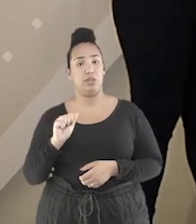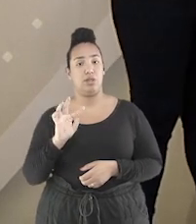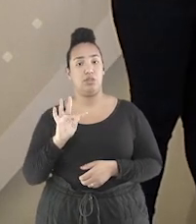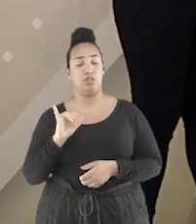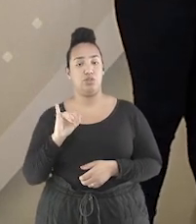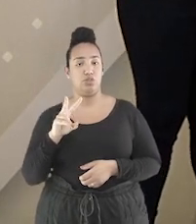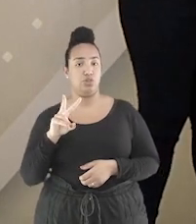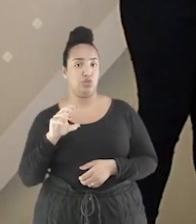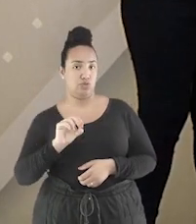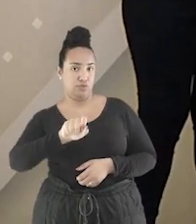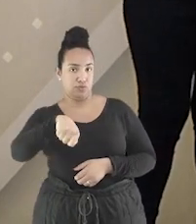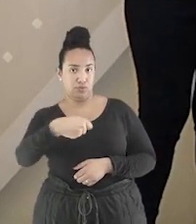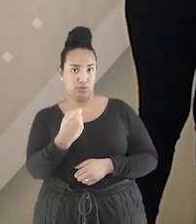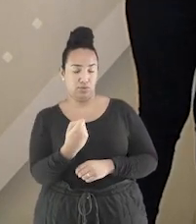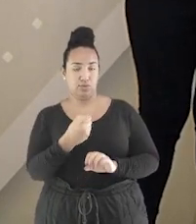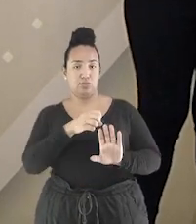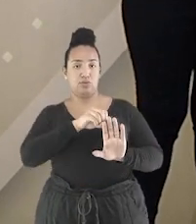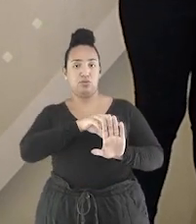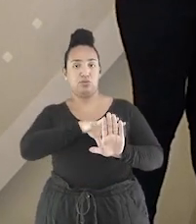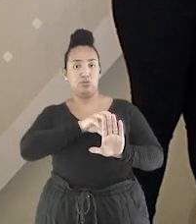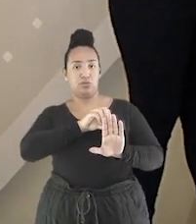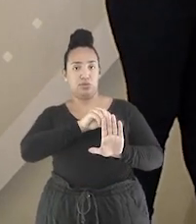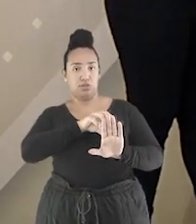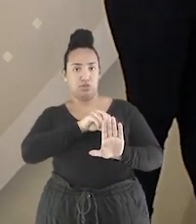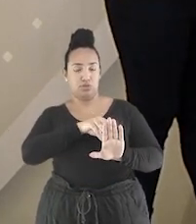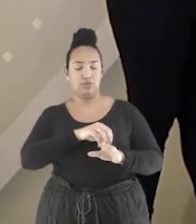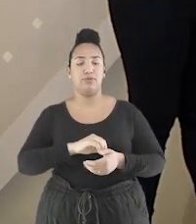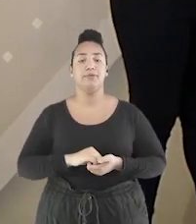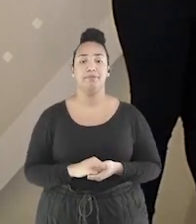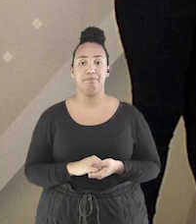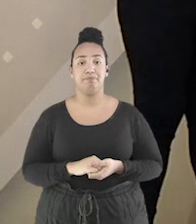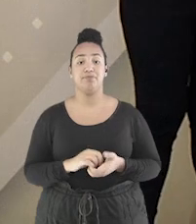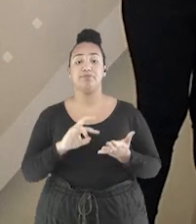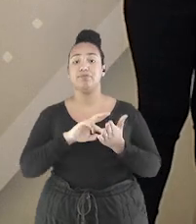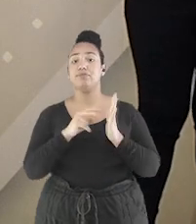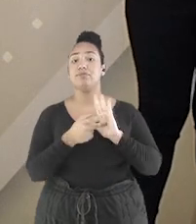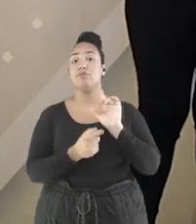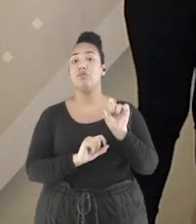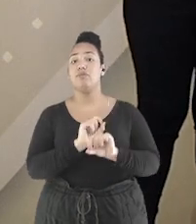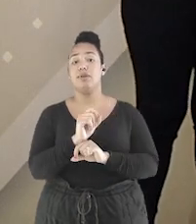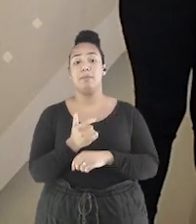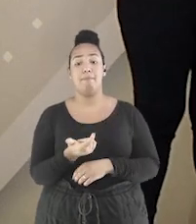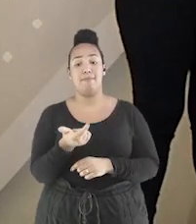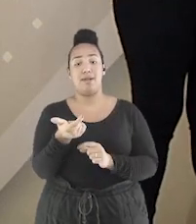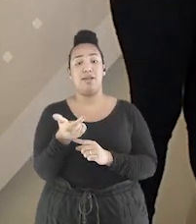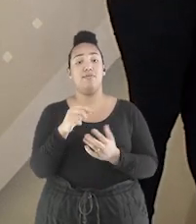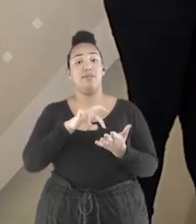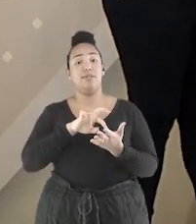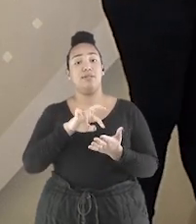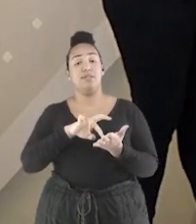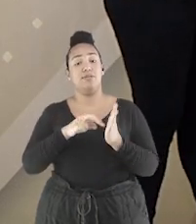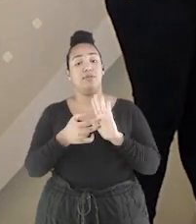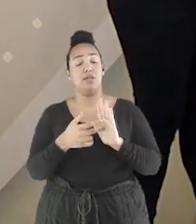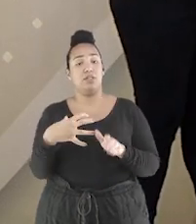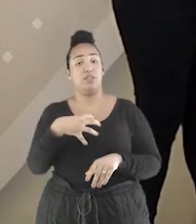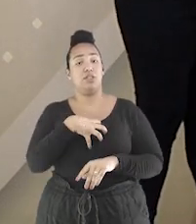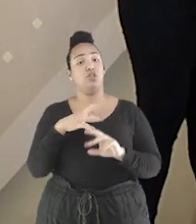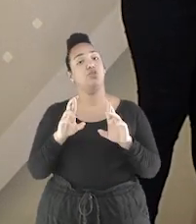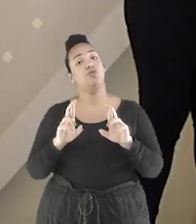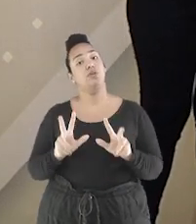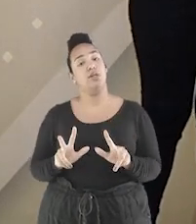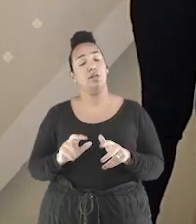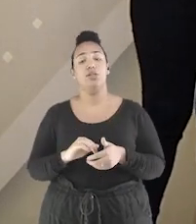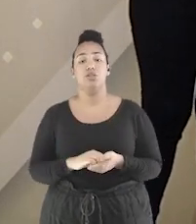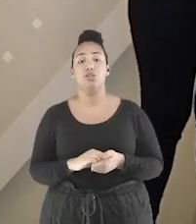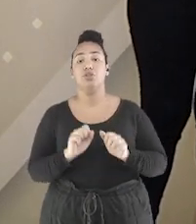as palavras e expressões adquirem que são diferentes do que estamos acostumados e podem acabar